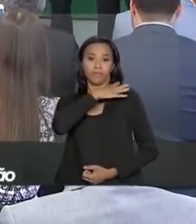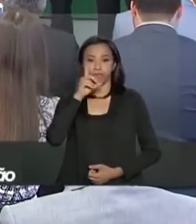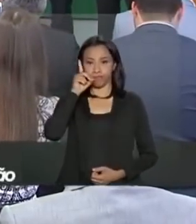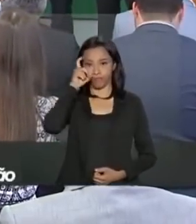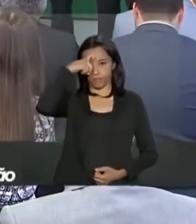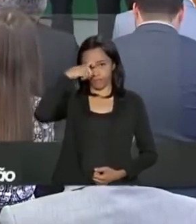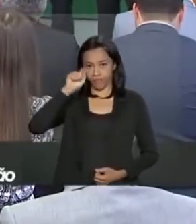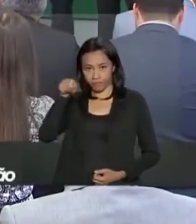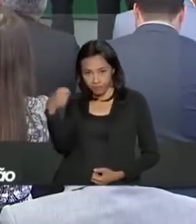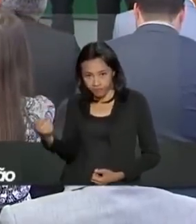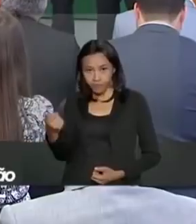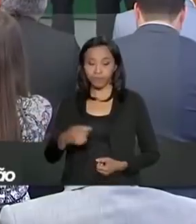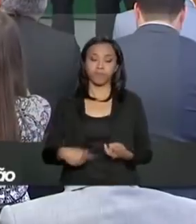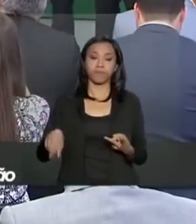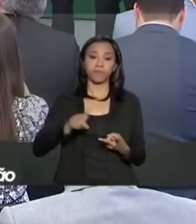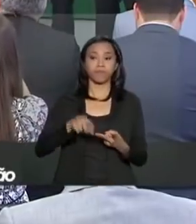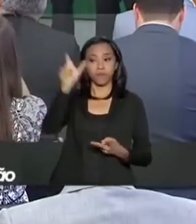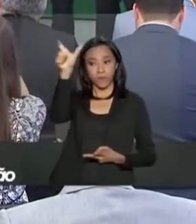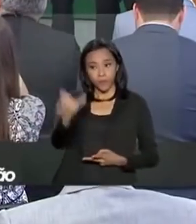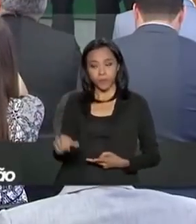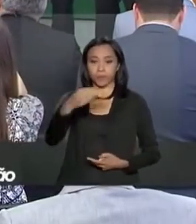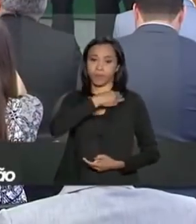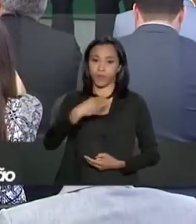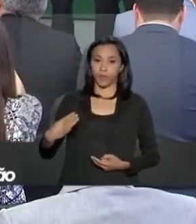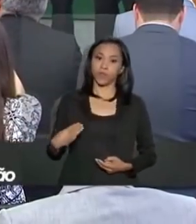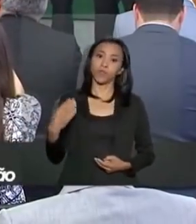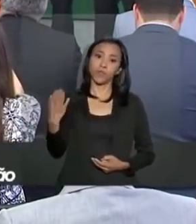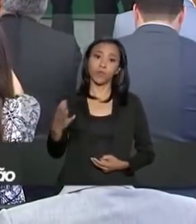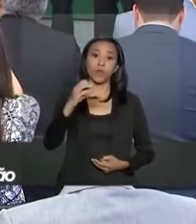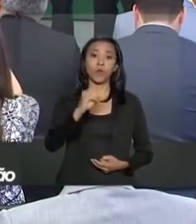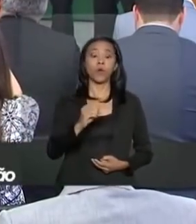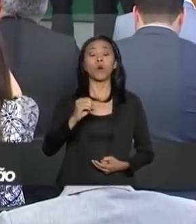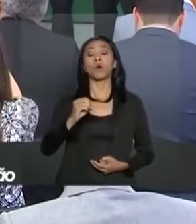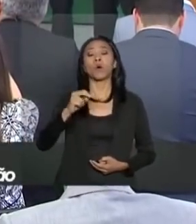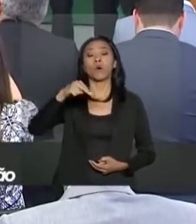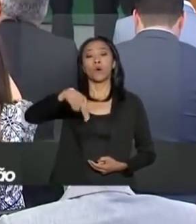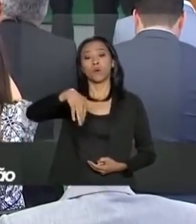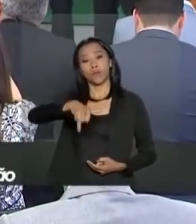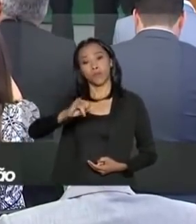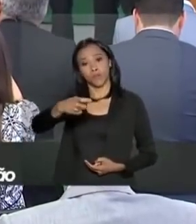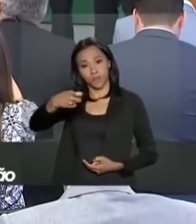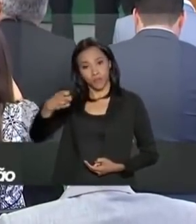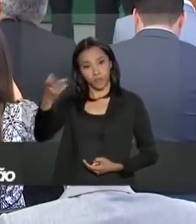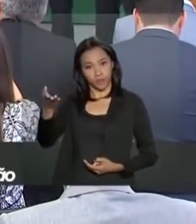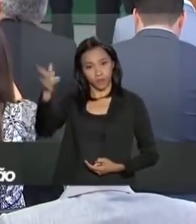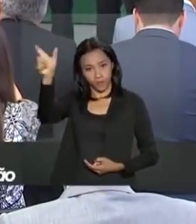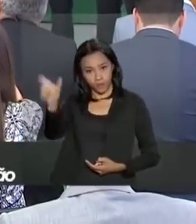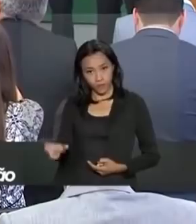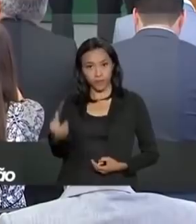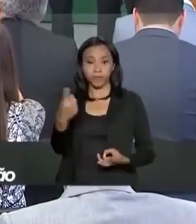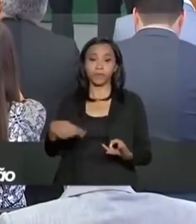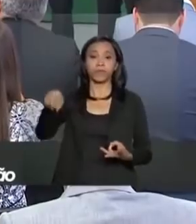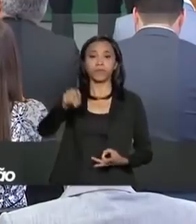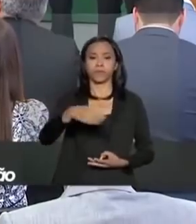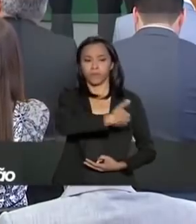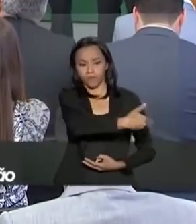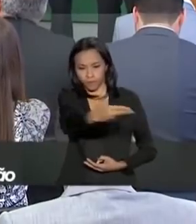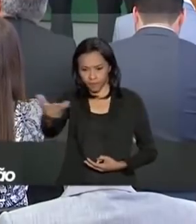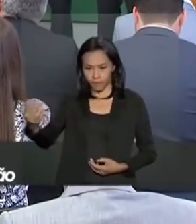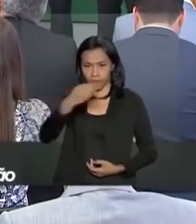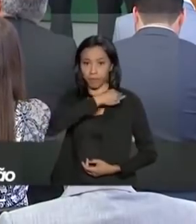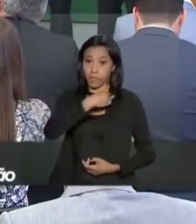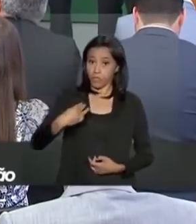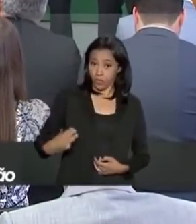Mourão prezado lorenzoni chefe da casa civil ministros de